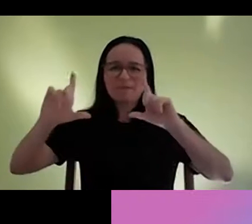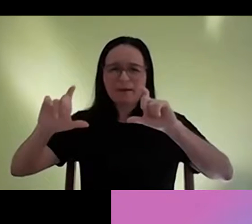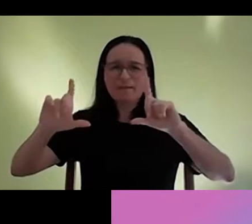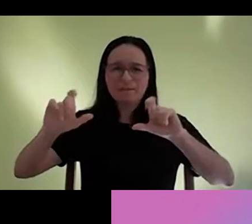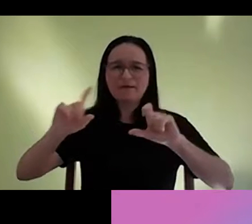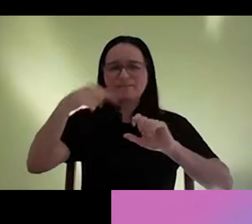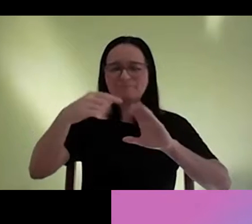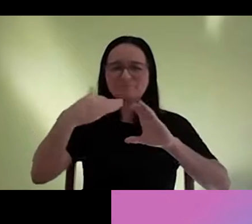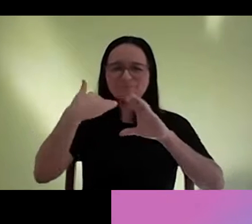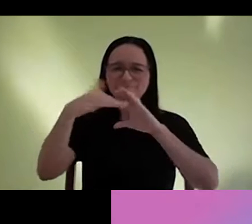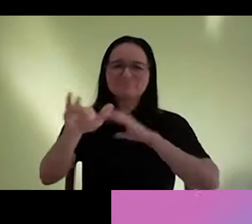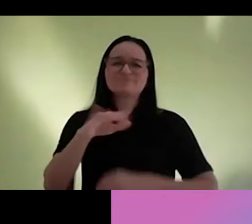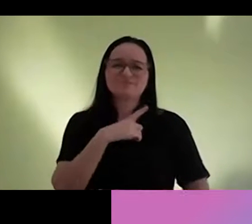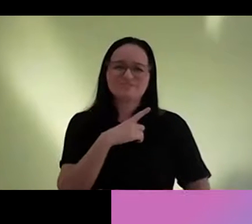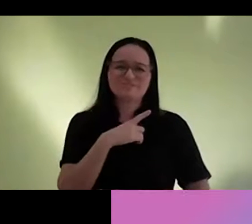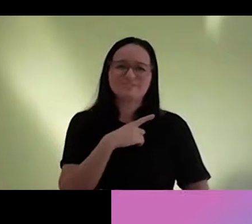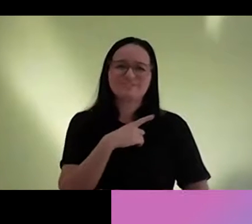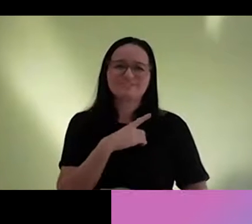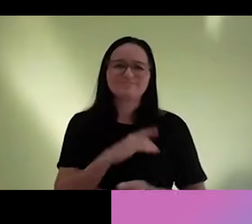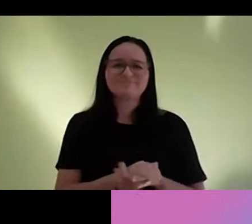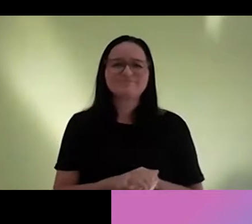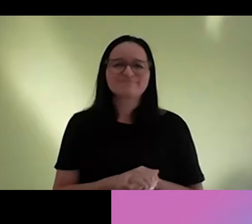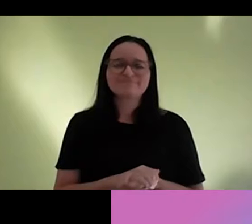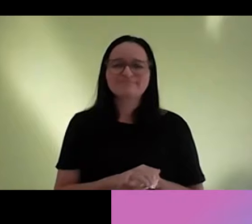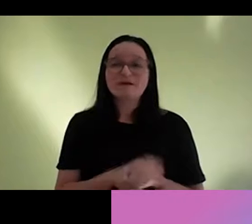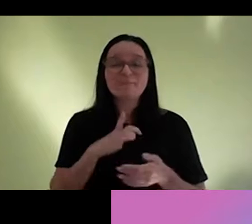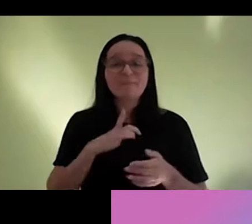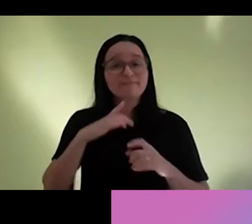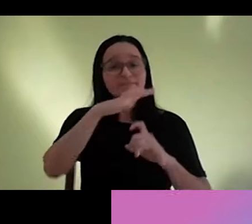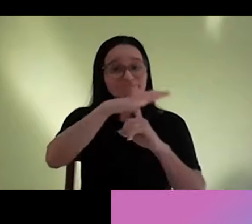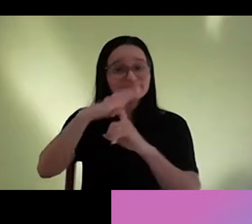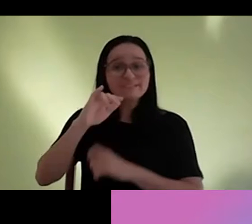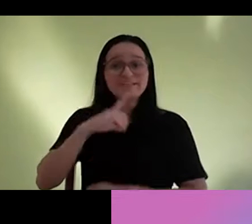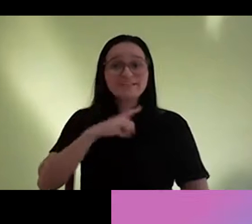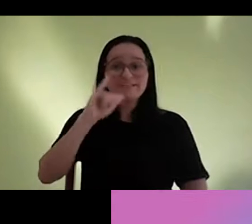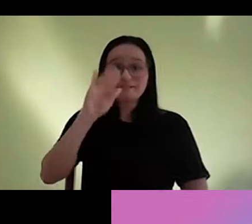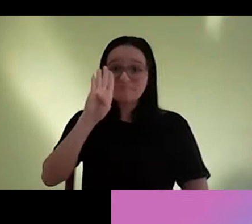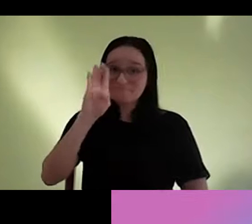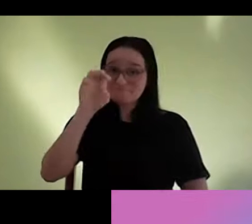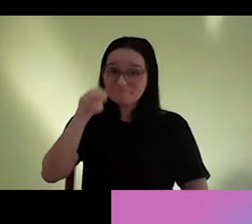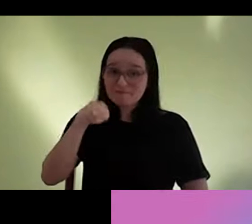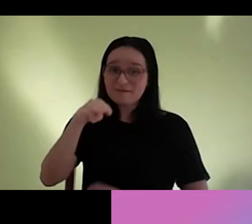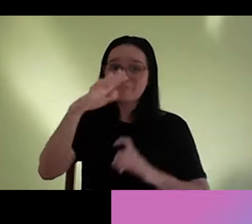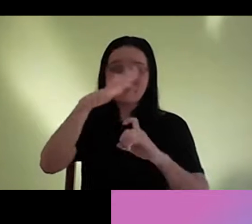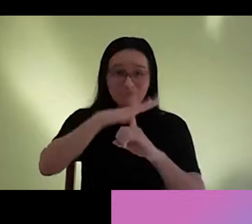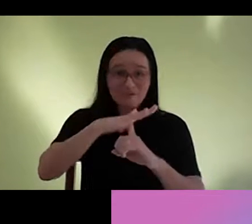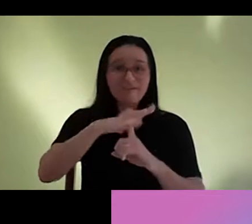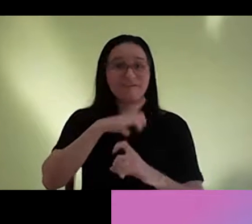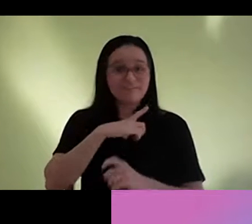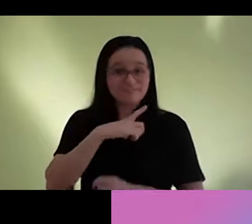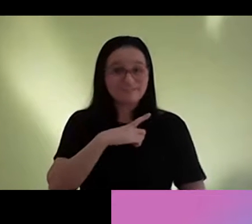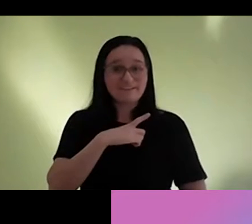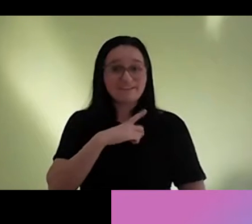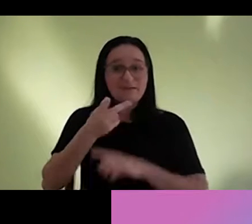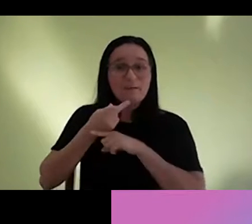compartilhar com você mas olha aqui galera a gente está com um instante da IBM aqui na feira então não precisa nem se preocupar em